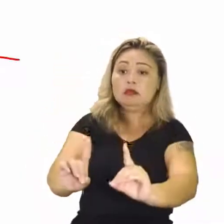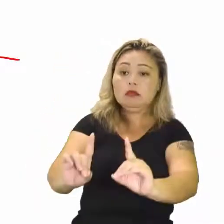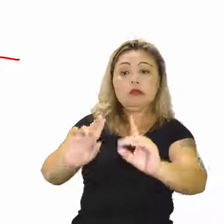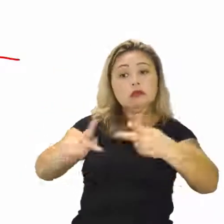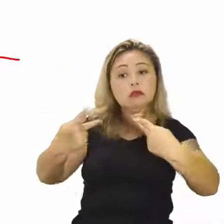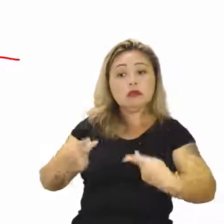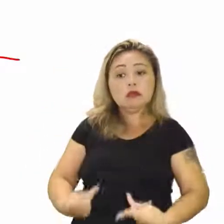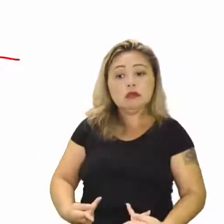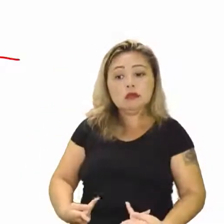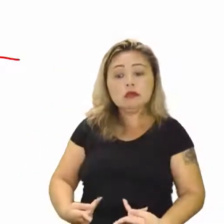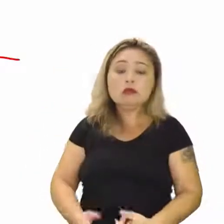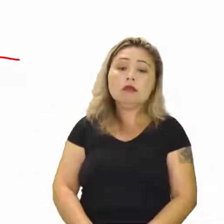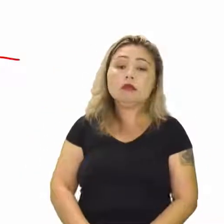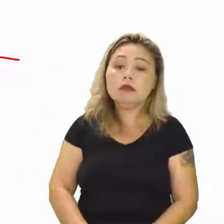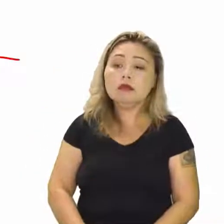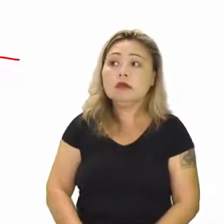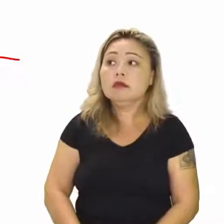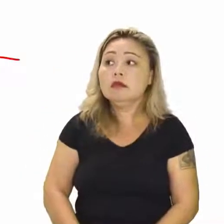direitos humanos.